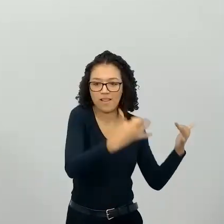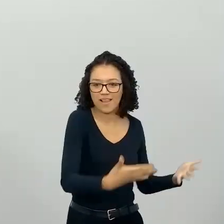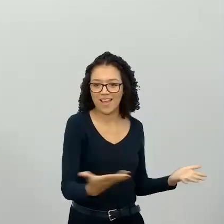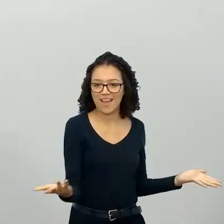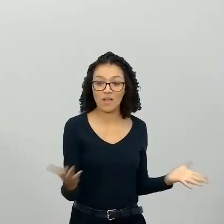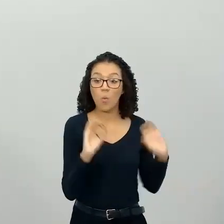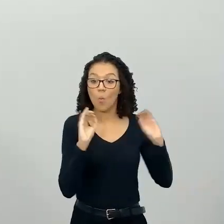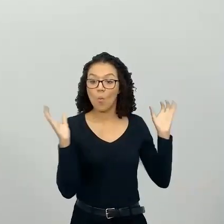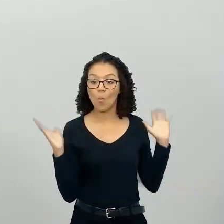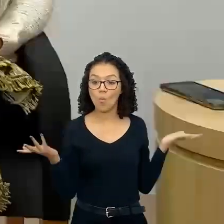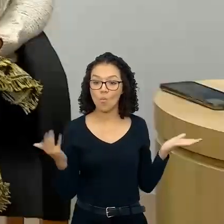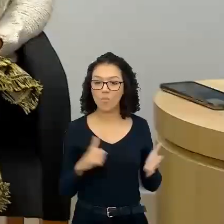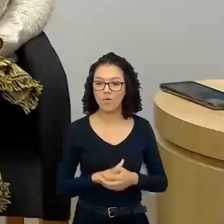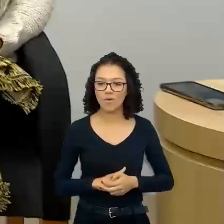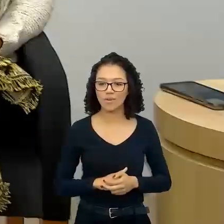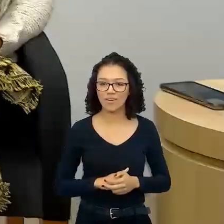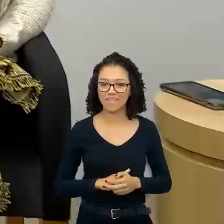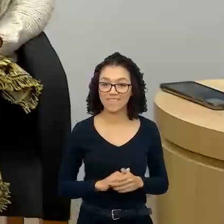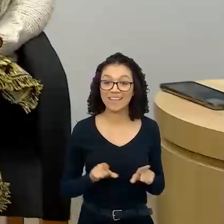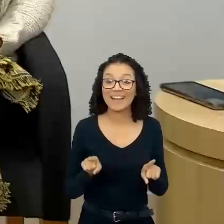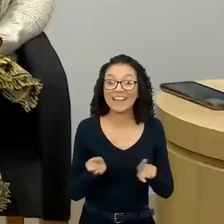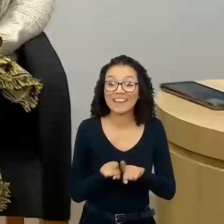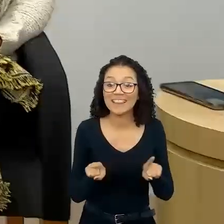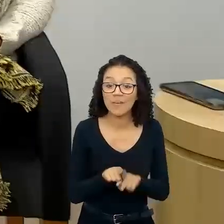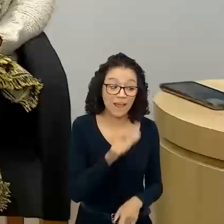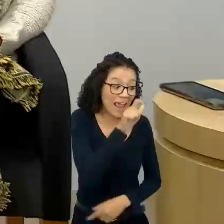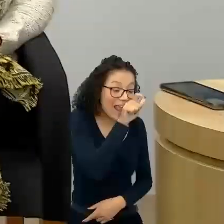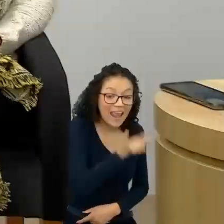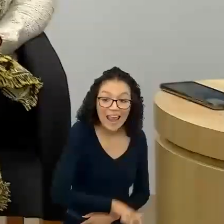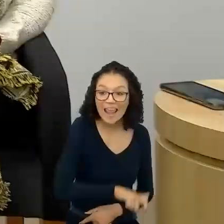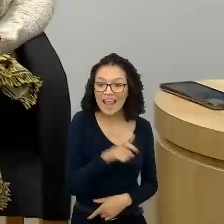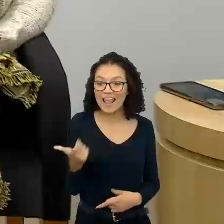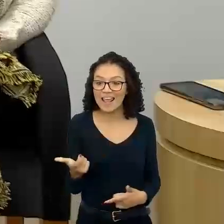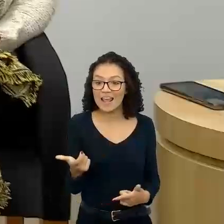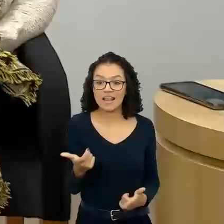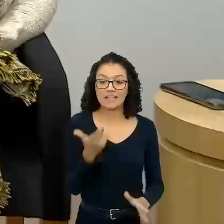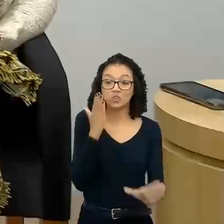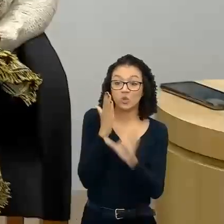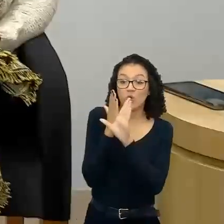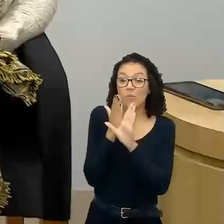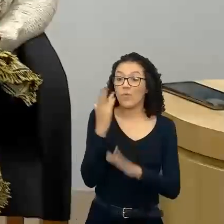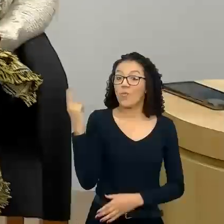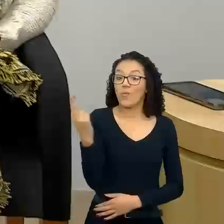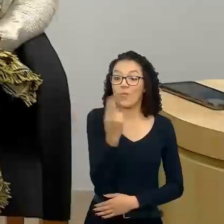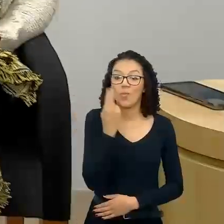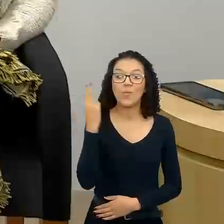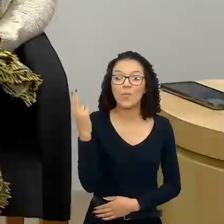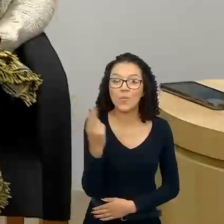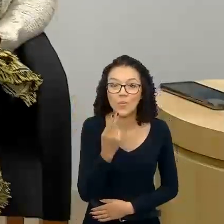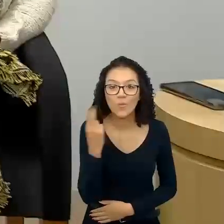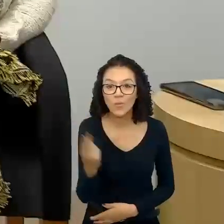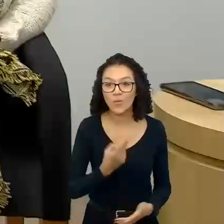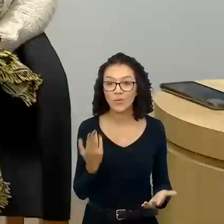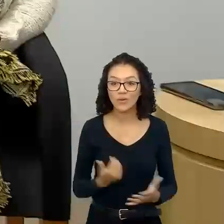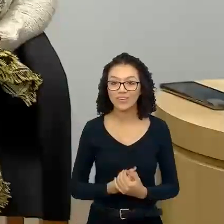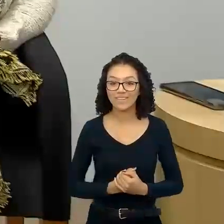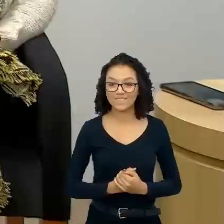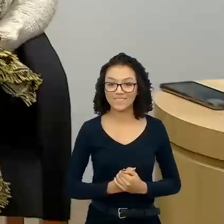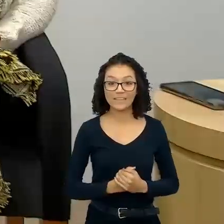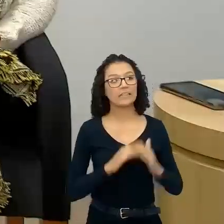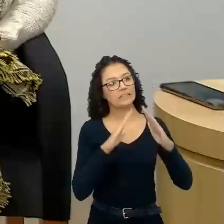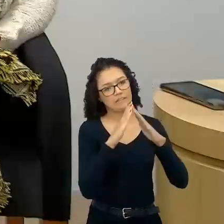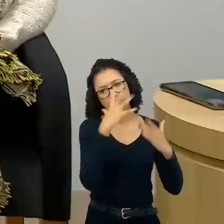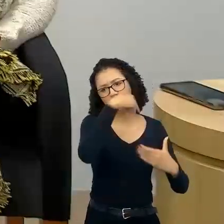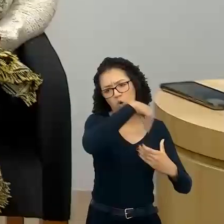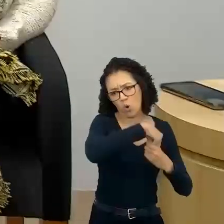E às vezes o próprio estudante ainda não tem maturidade para identificar esses tipos de violência que às vezes ele vive, tanto em casa quanto